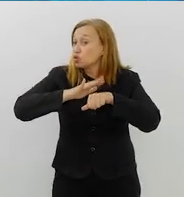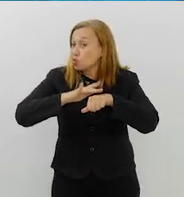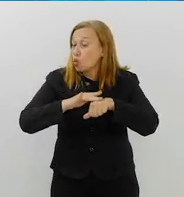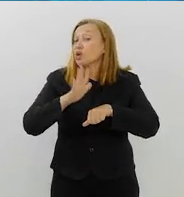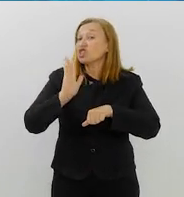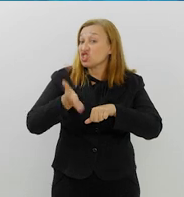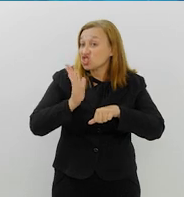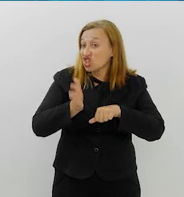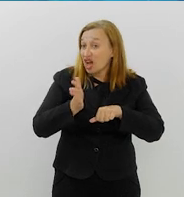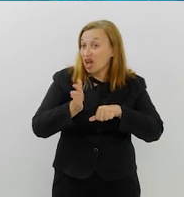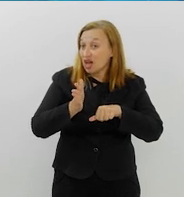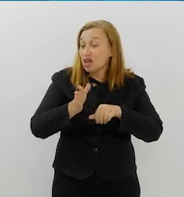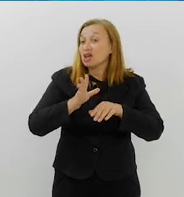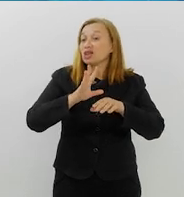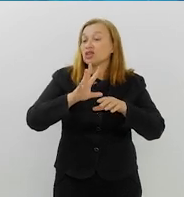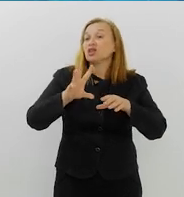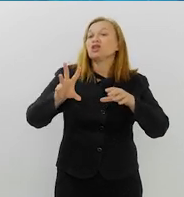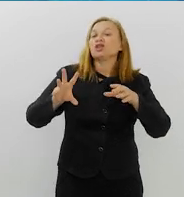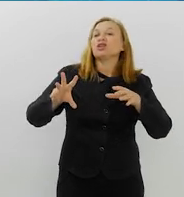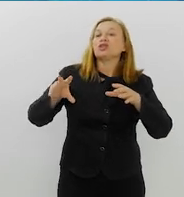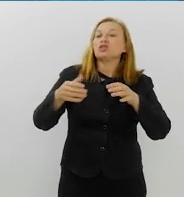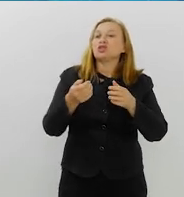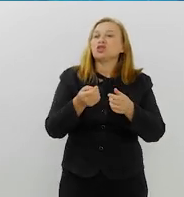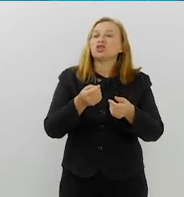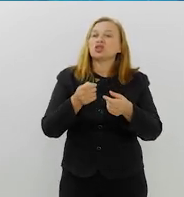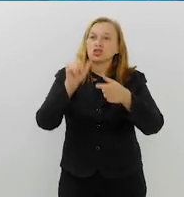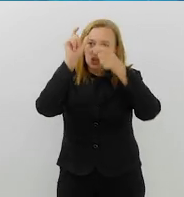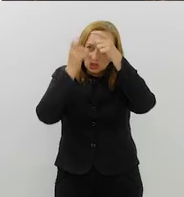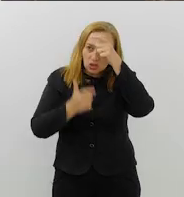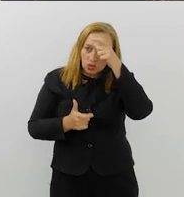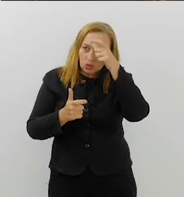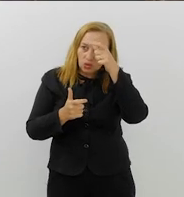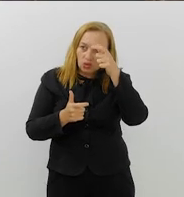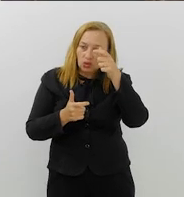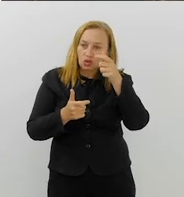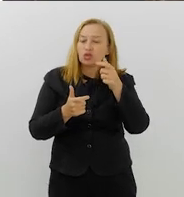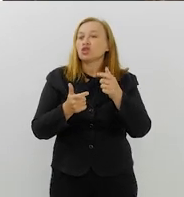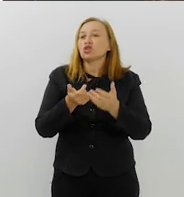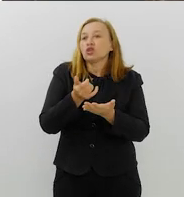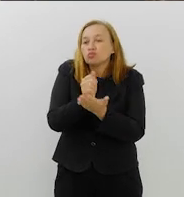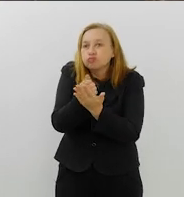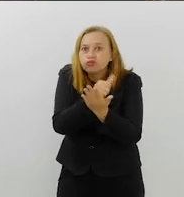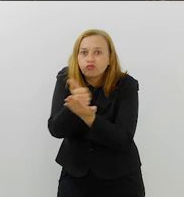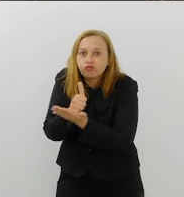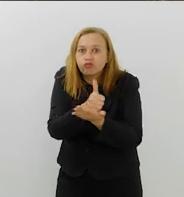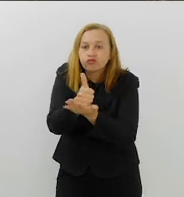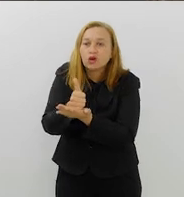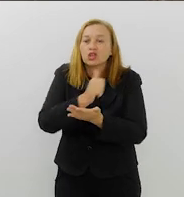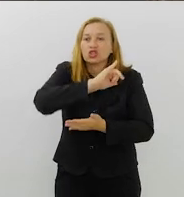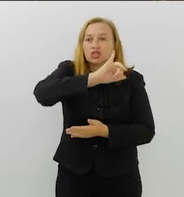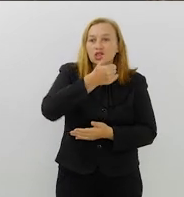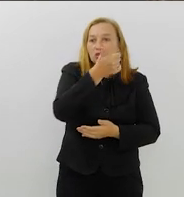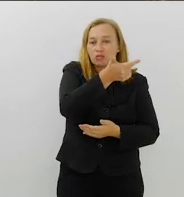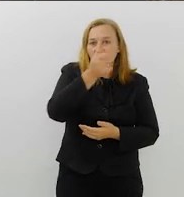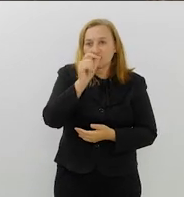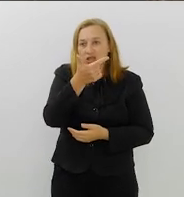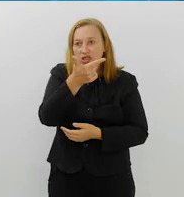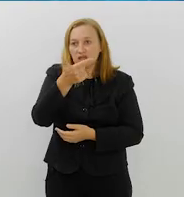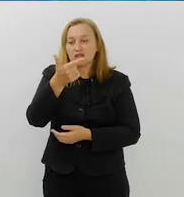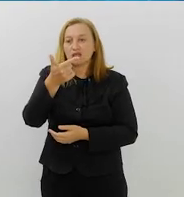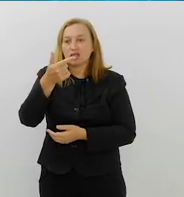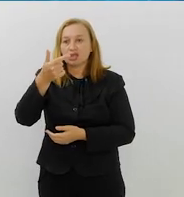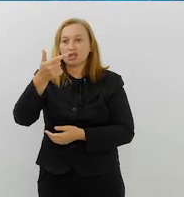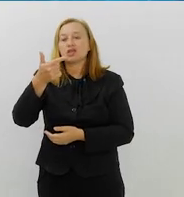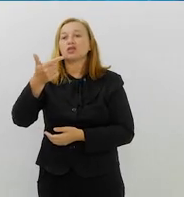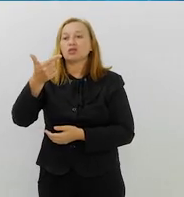Doenças, já colocou a classificação dos distúrbios de jogos eletrônicos, tá? Então, em janeiro de 2028, e então